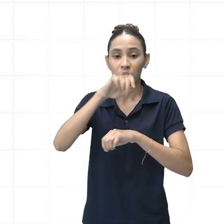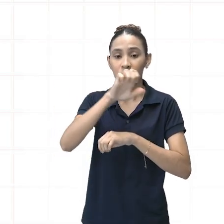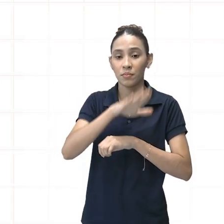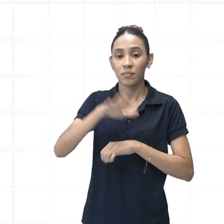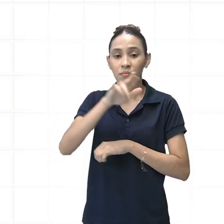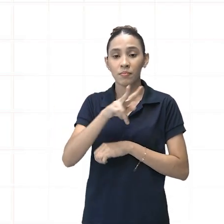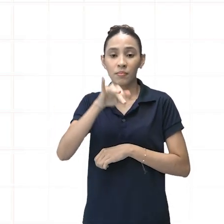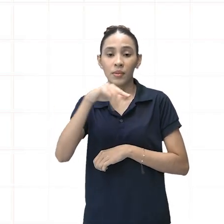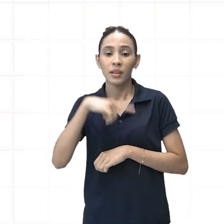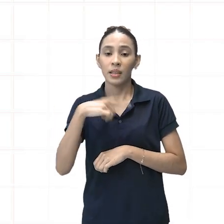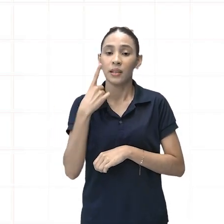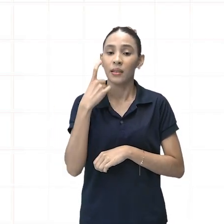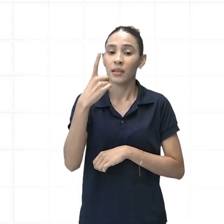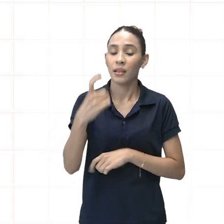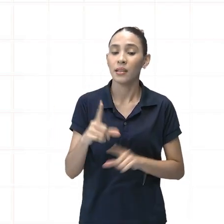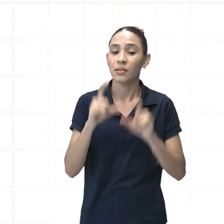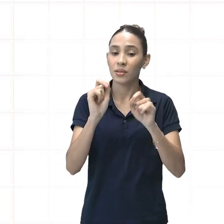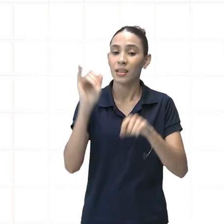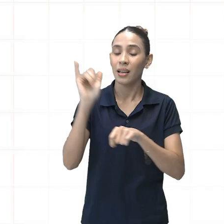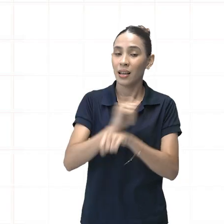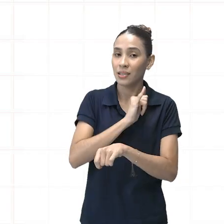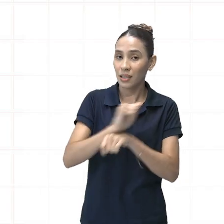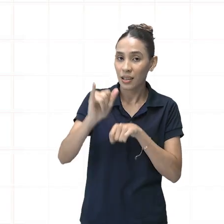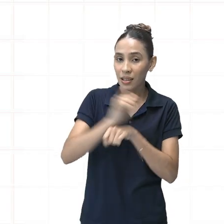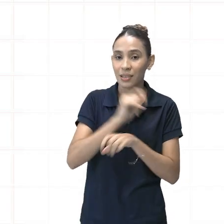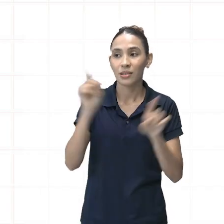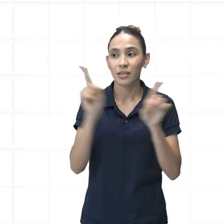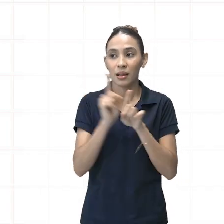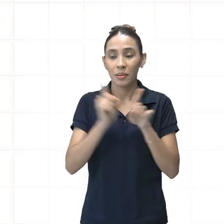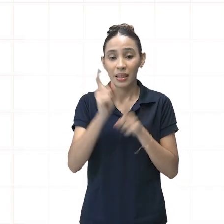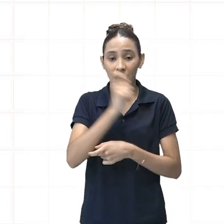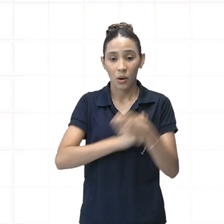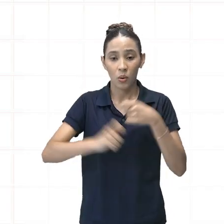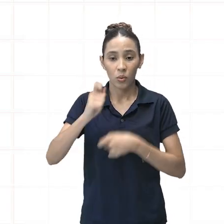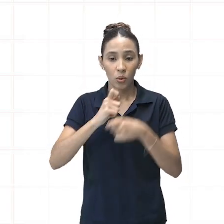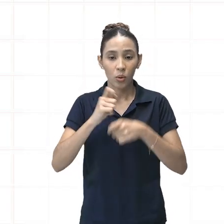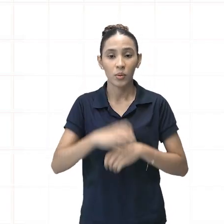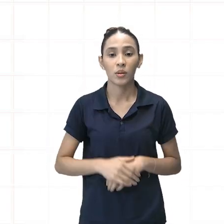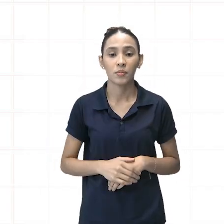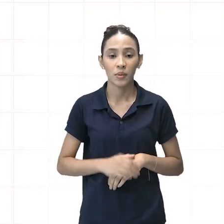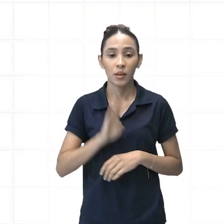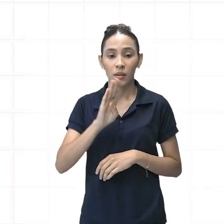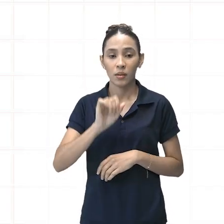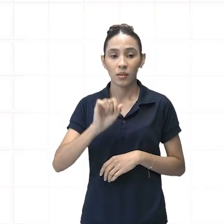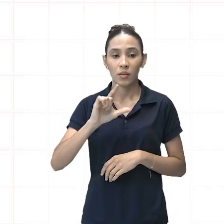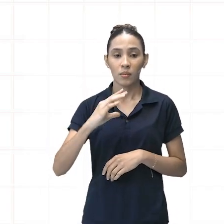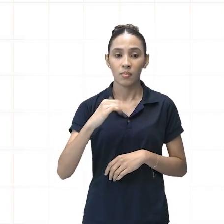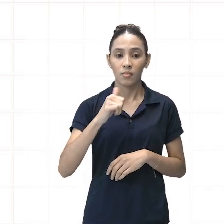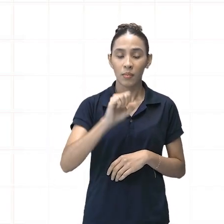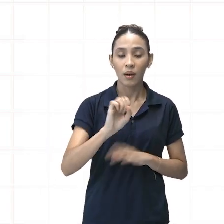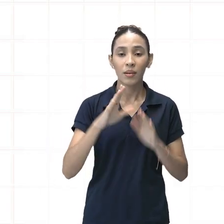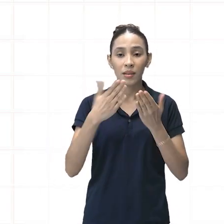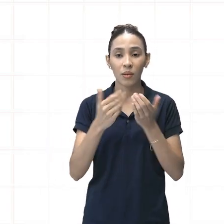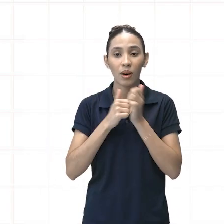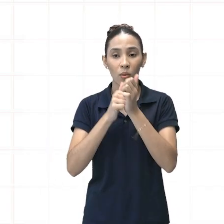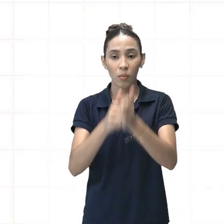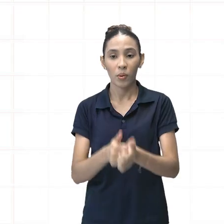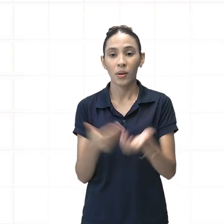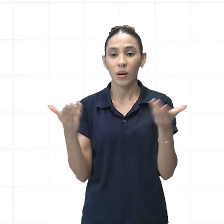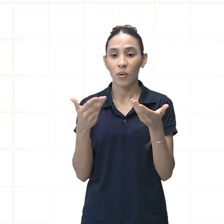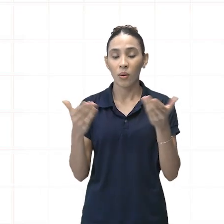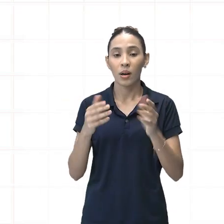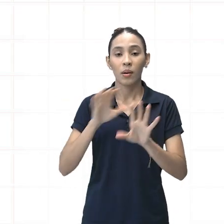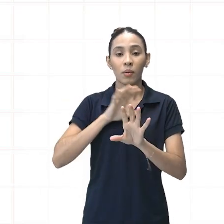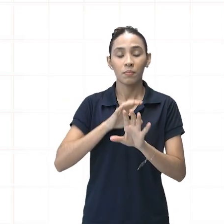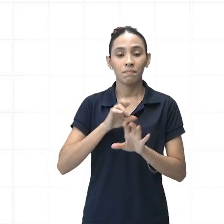vai ter interesse estratégico e econômico nessa região dos Balcãs. Então, acompanhem comigo aqui, justamente